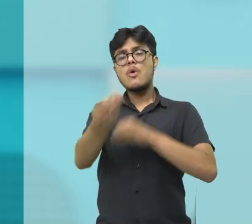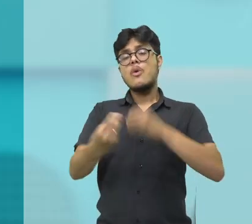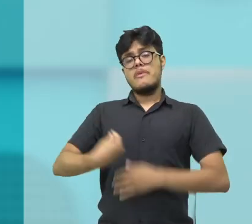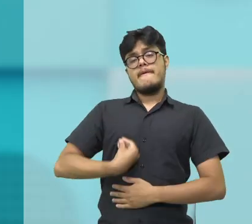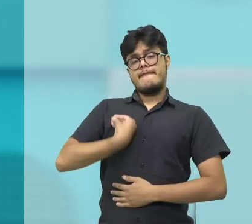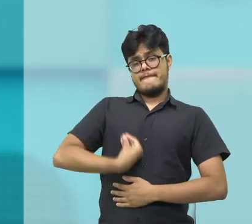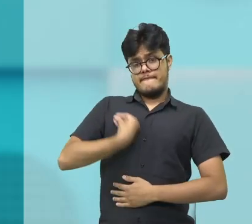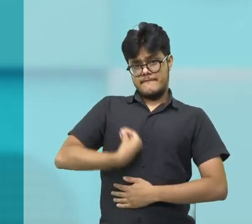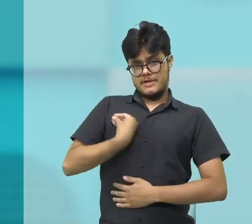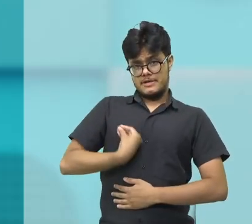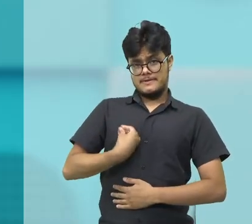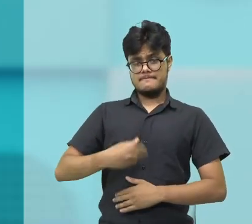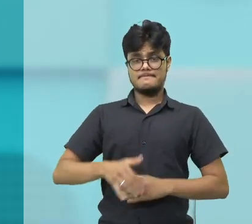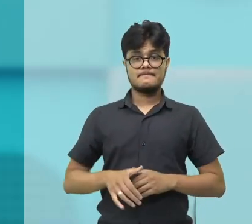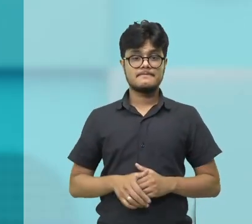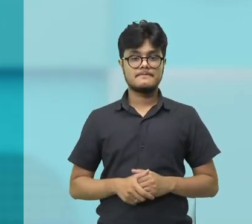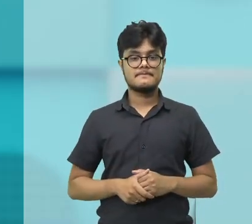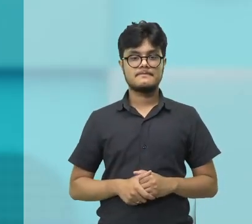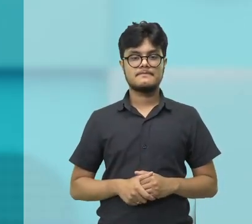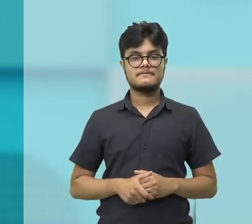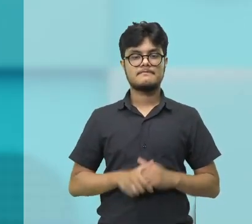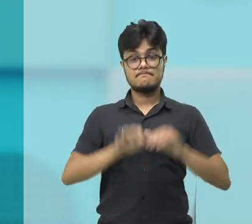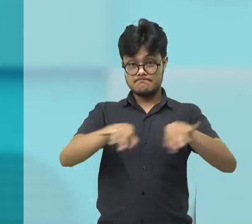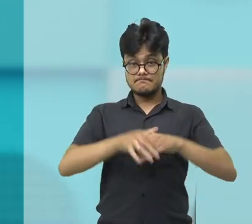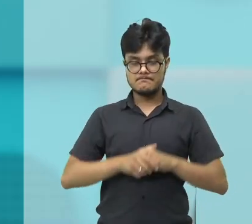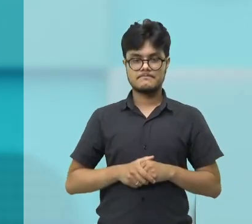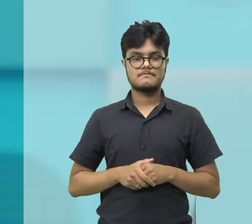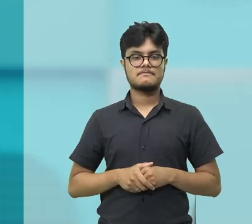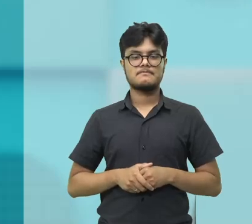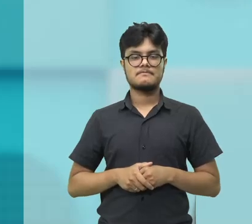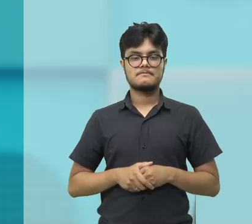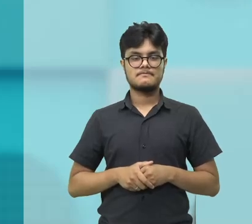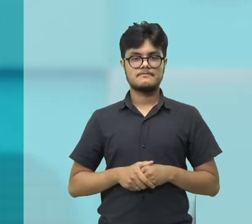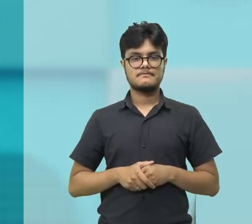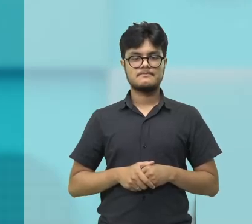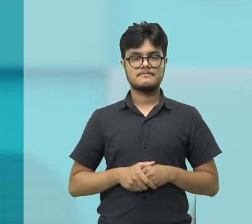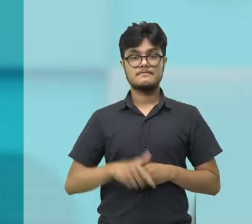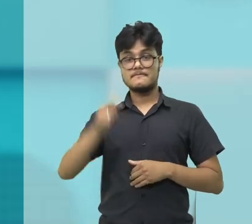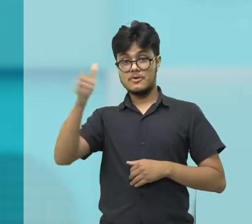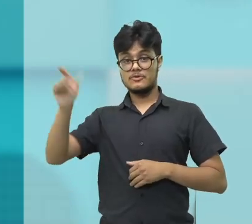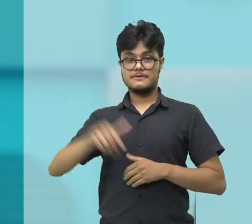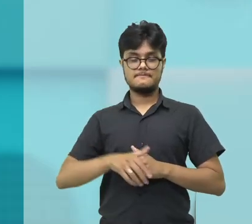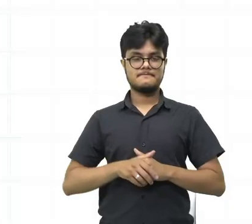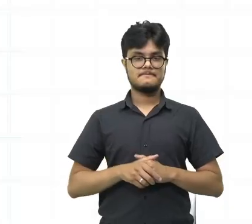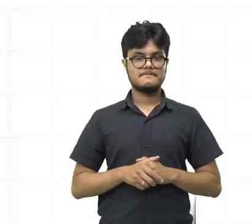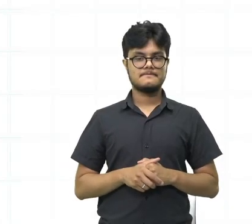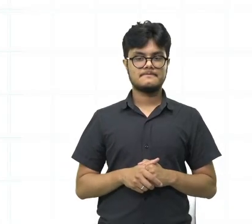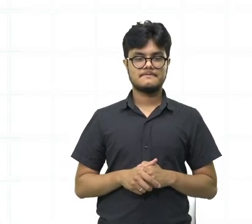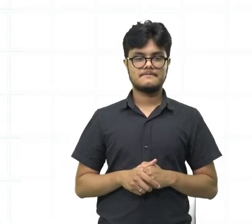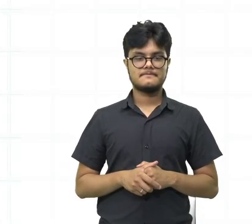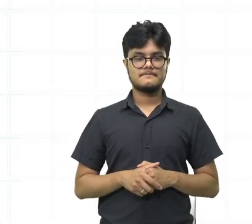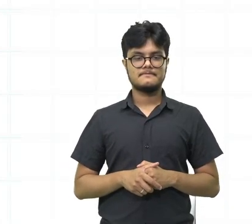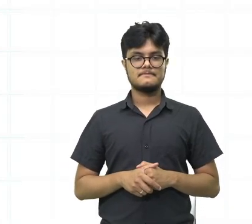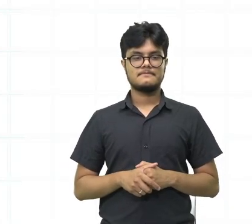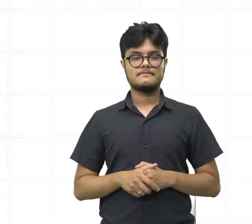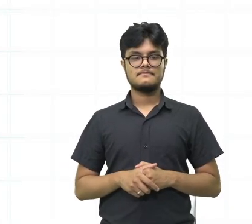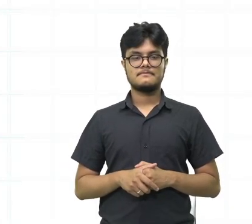está acontecendo, relatando. Certo? Vamos verificar mais uma. Olha só.